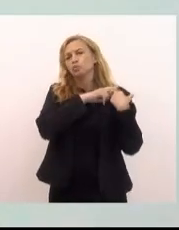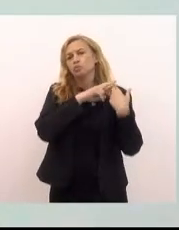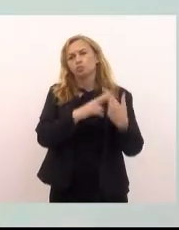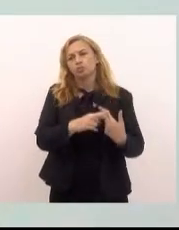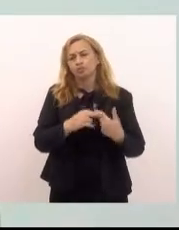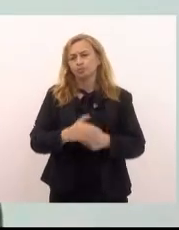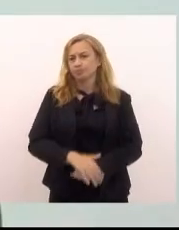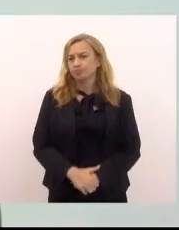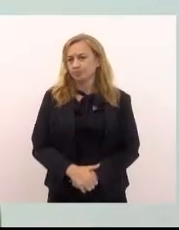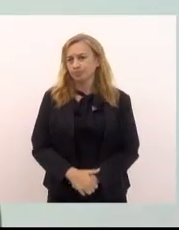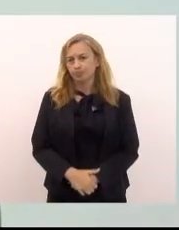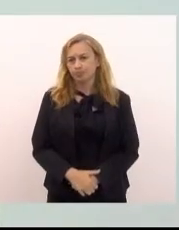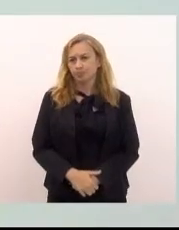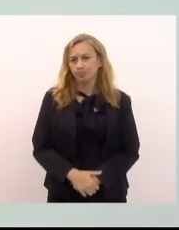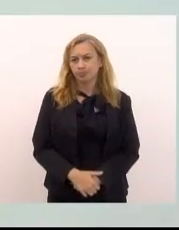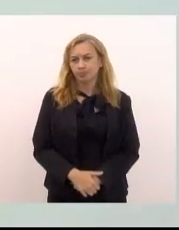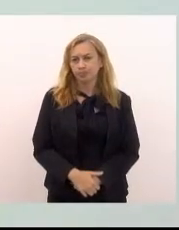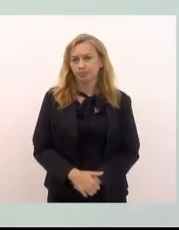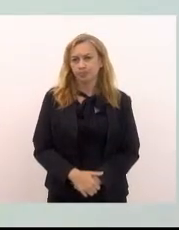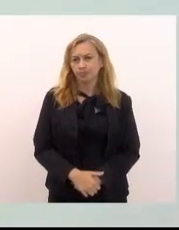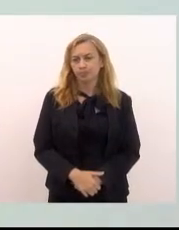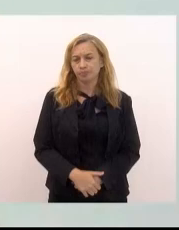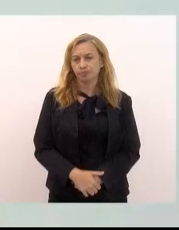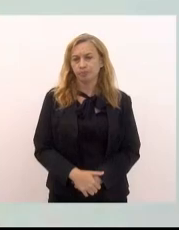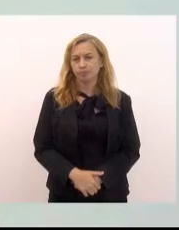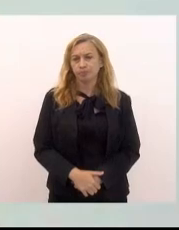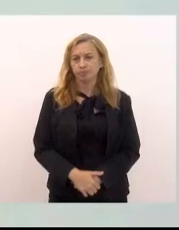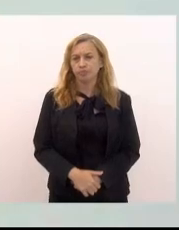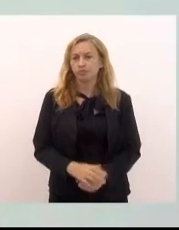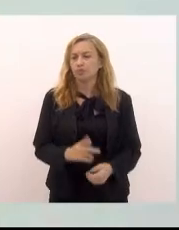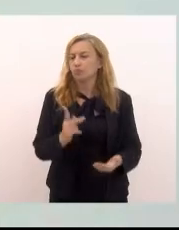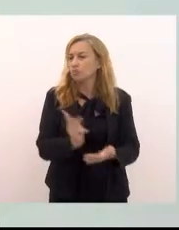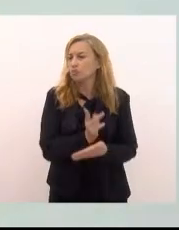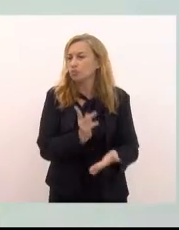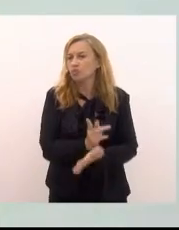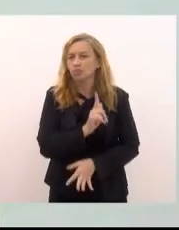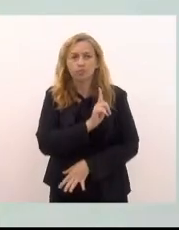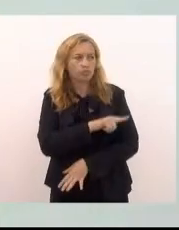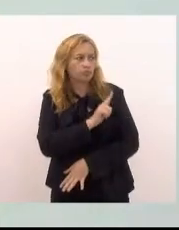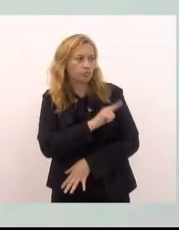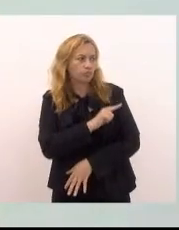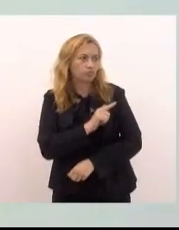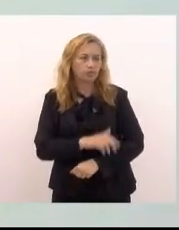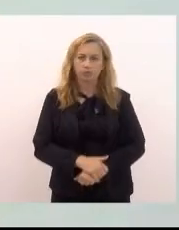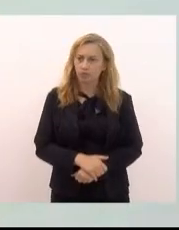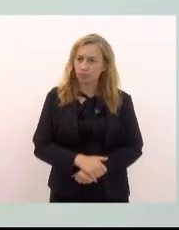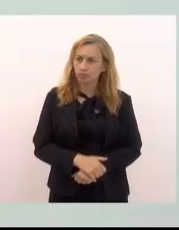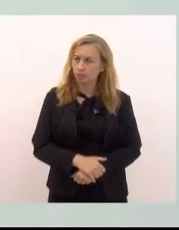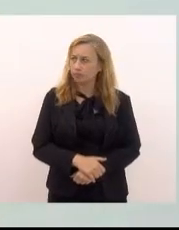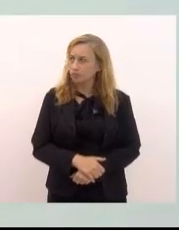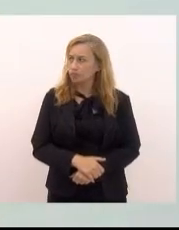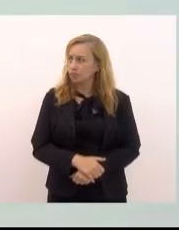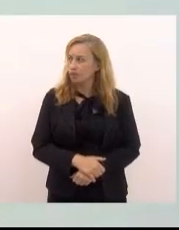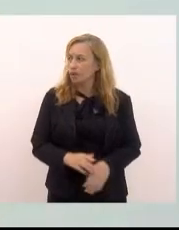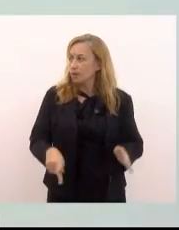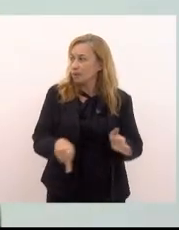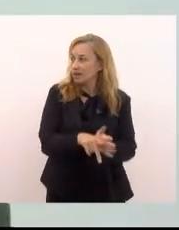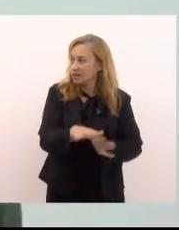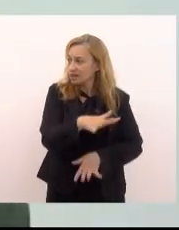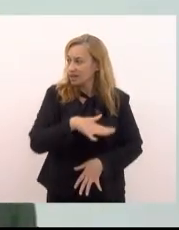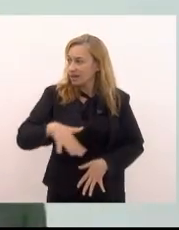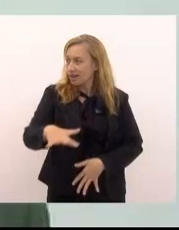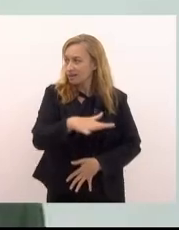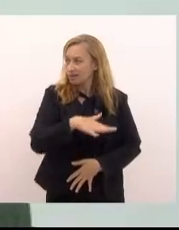responsabilidade pela má gestão está nesses setores.